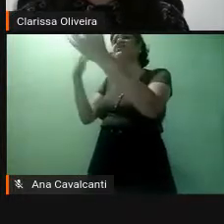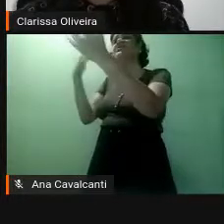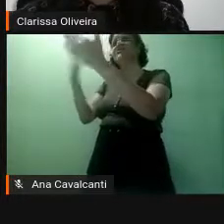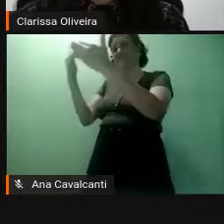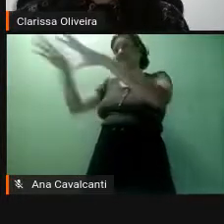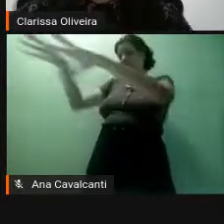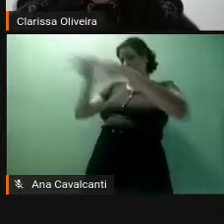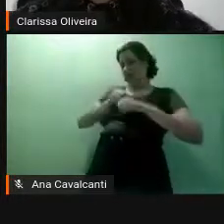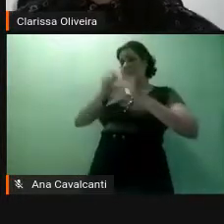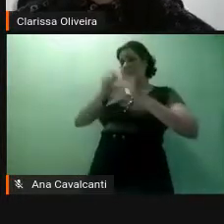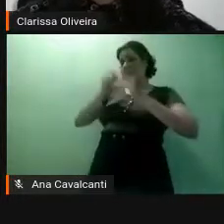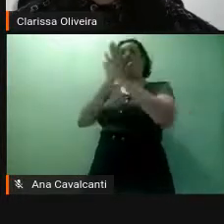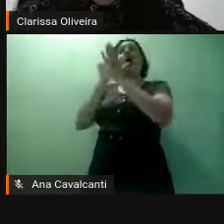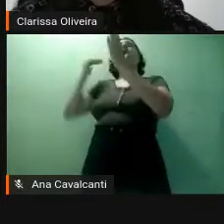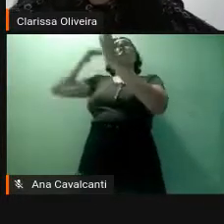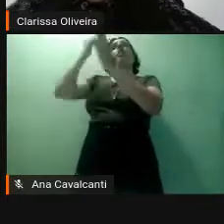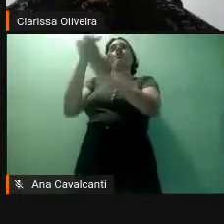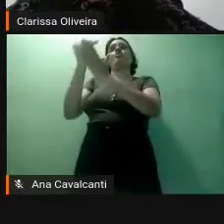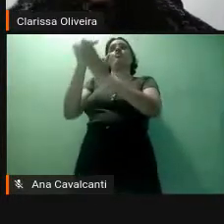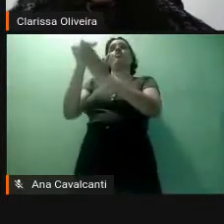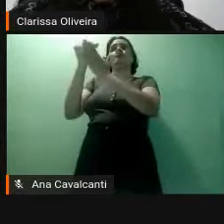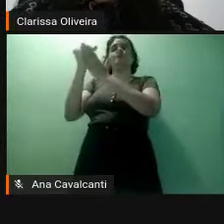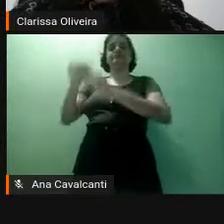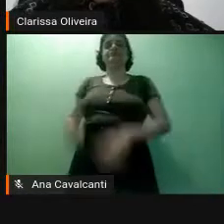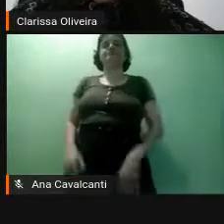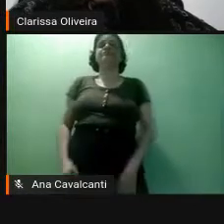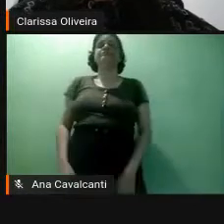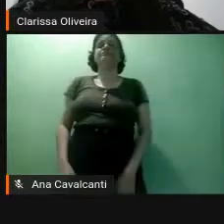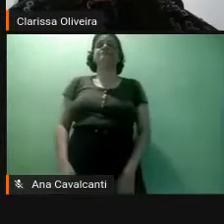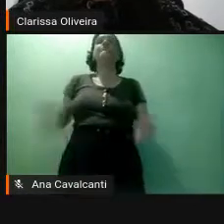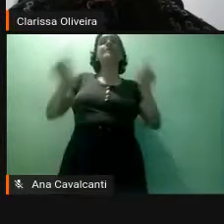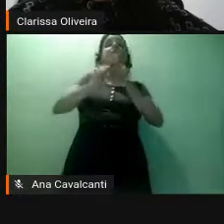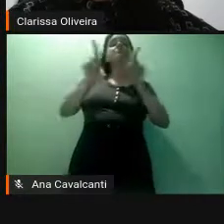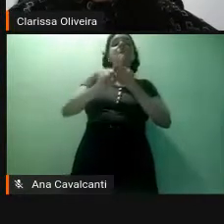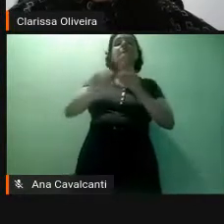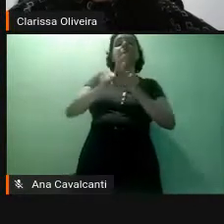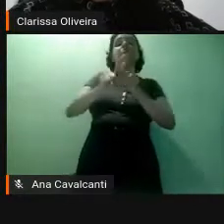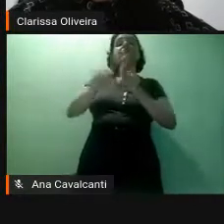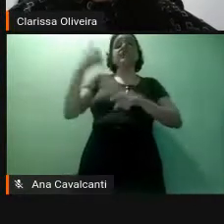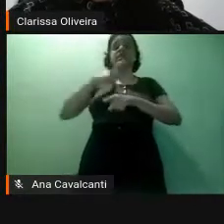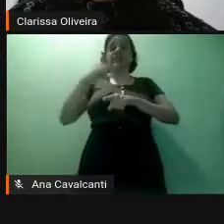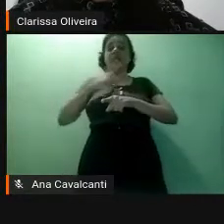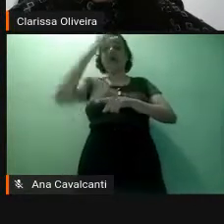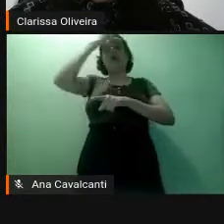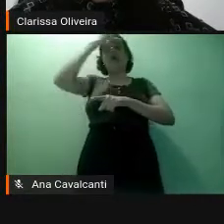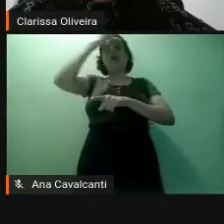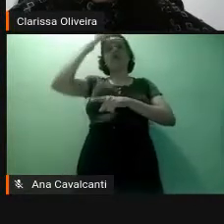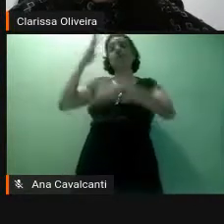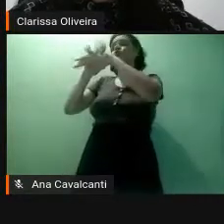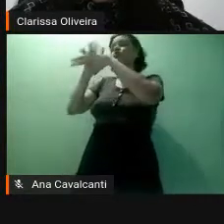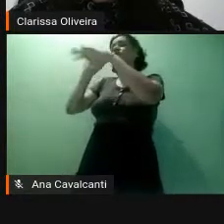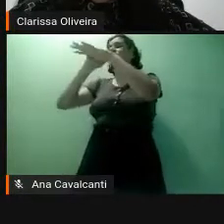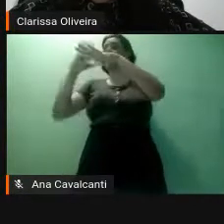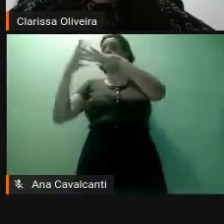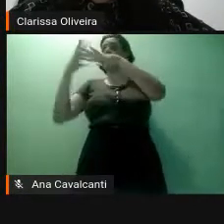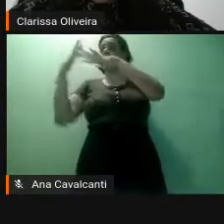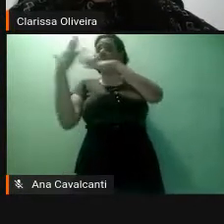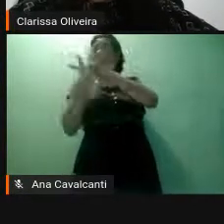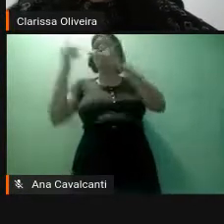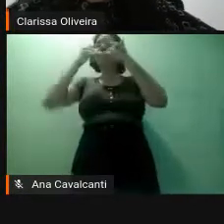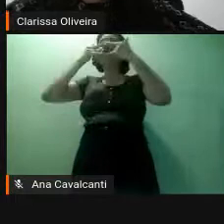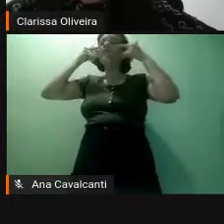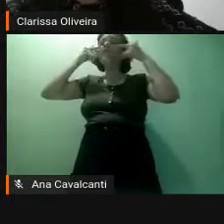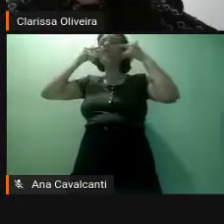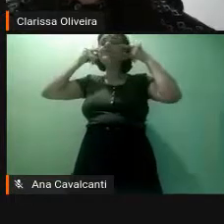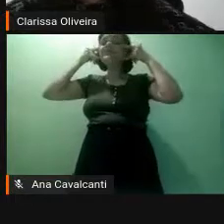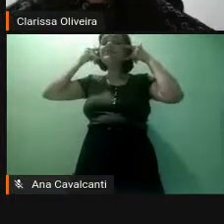alta ainda. É alta ainda. Nesse caso, em que a pessoa infectada ela está com a máscara facial